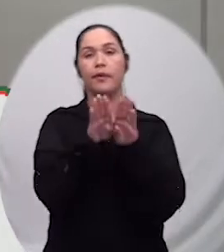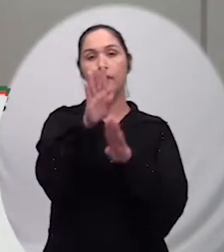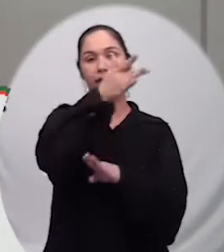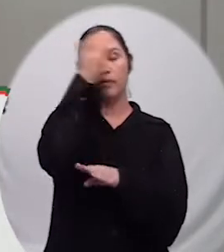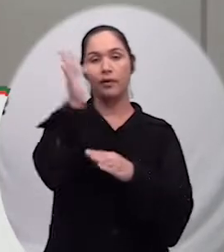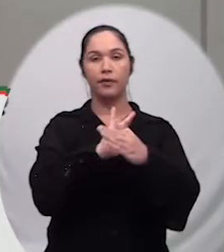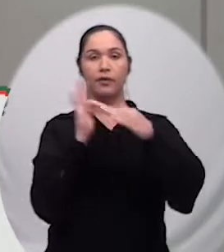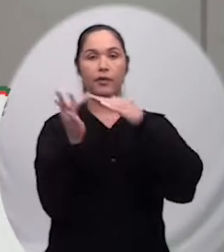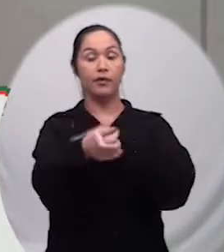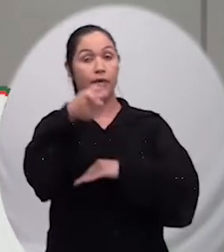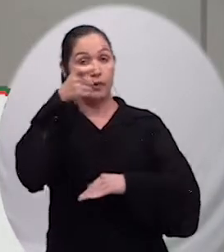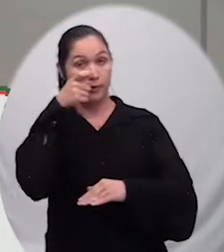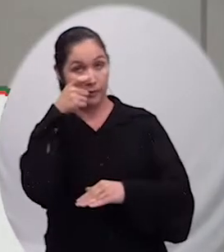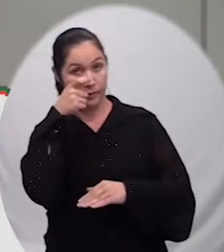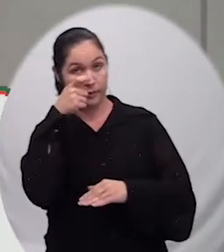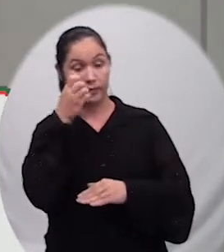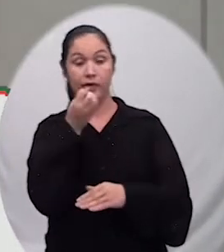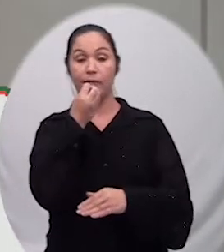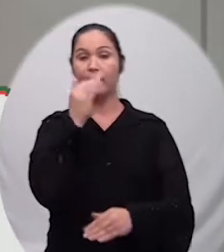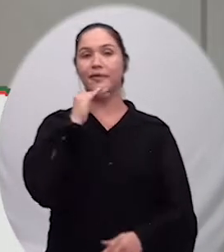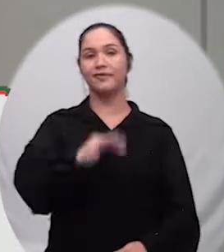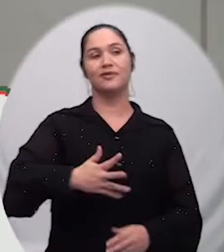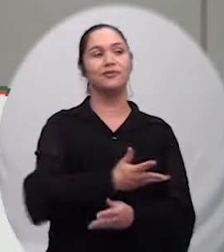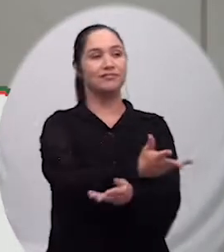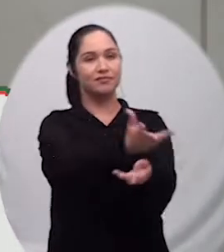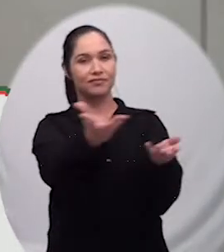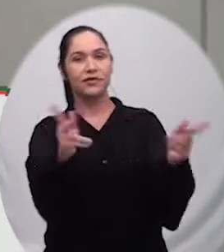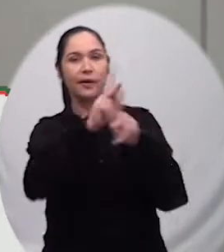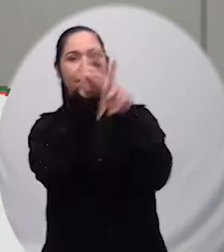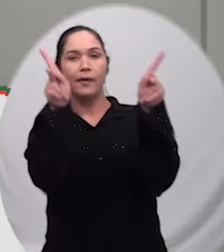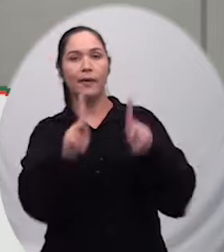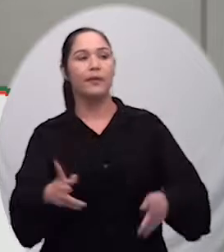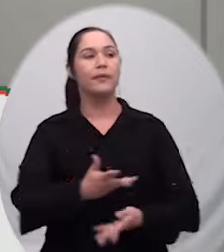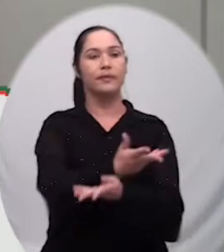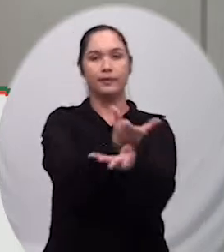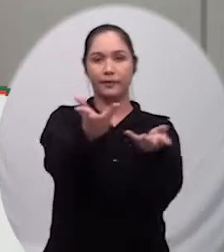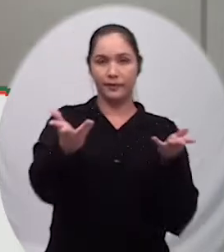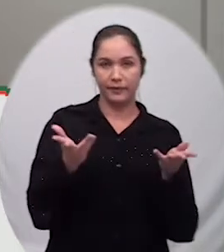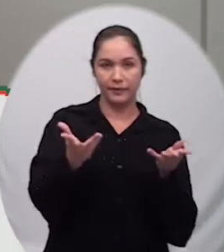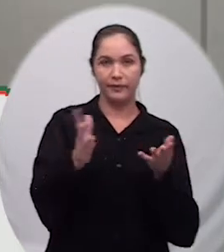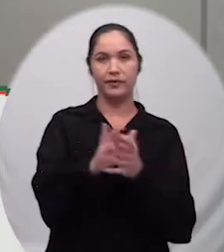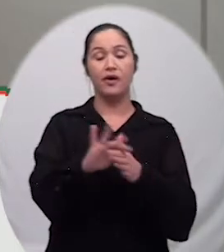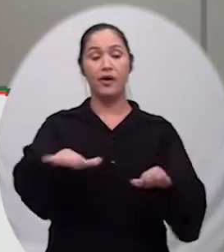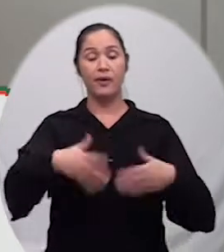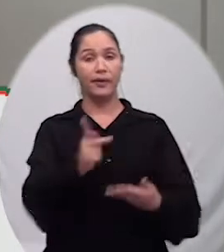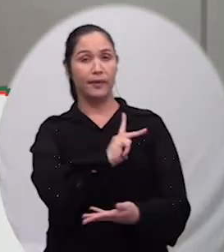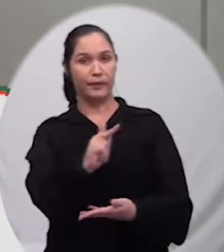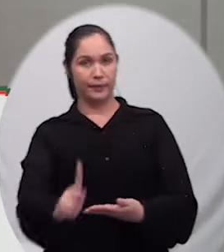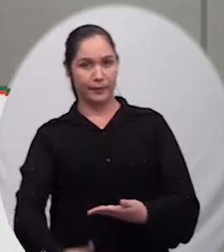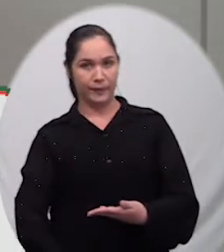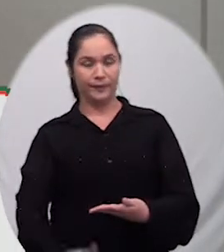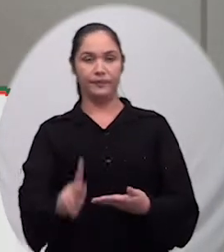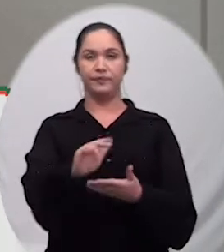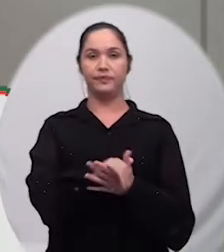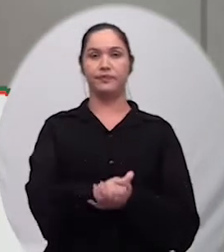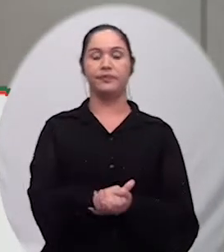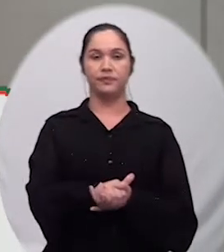redes sociais, meu boa tarde a todos, shalom a todos. Senhor presidente,